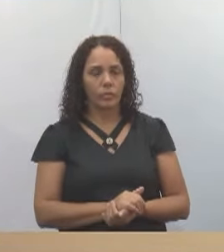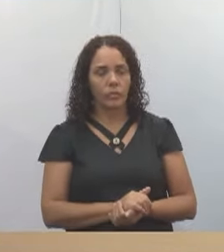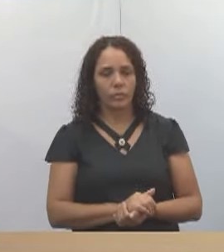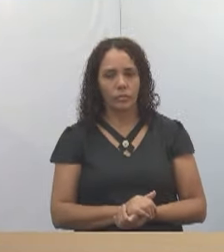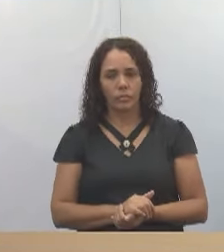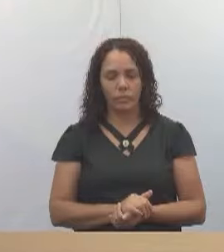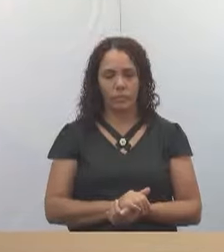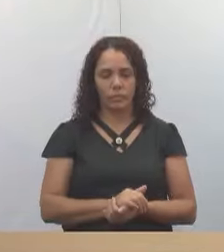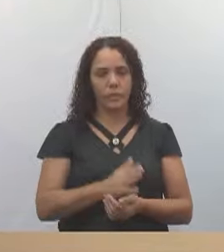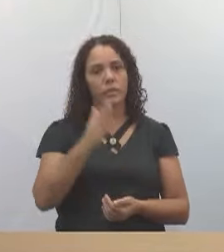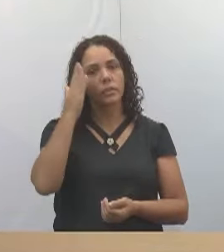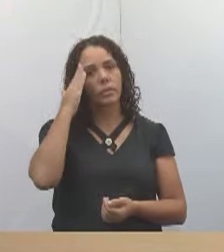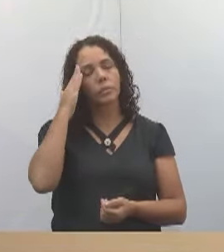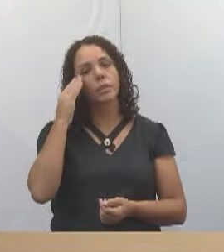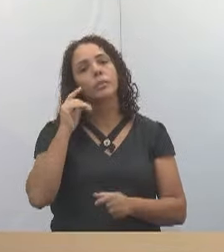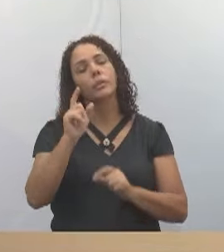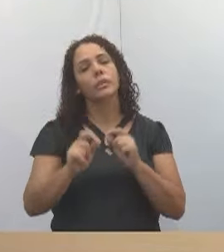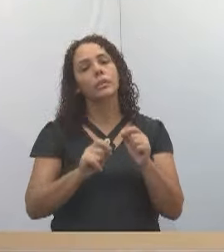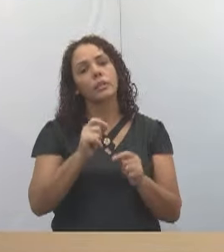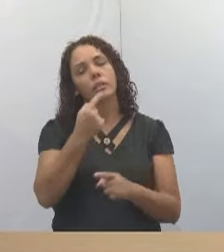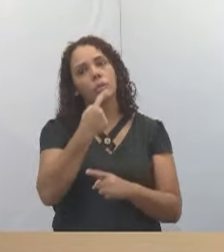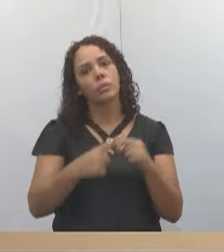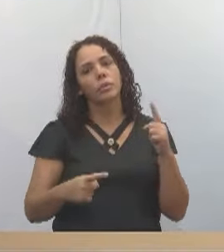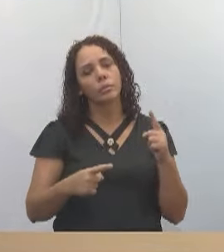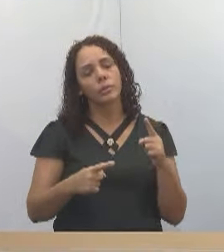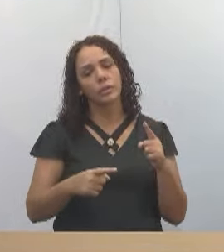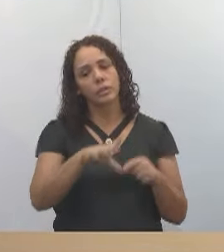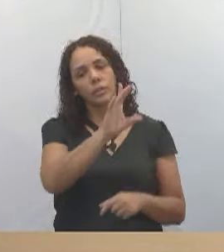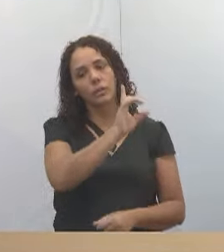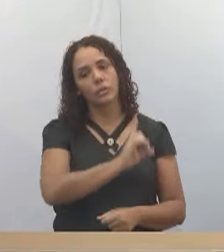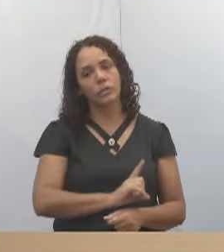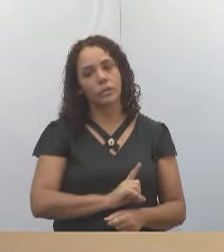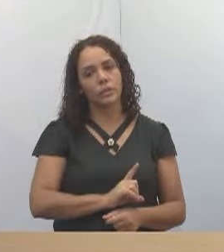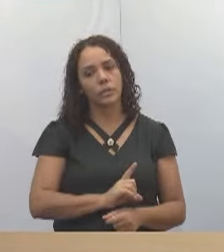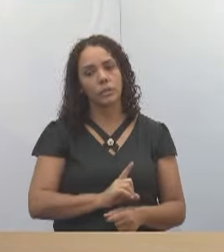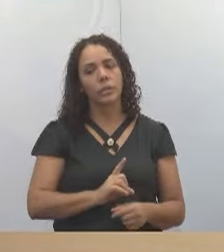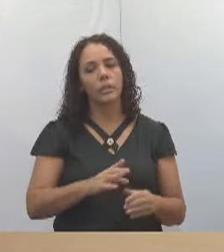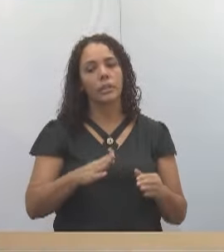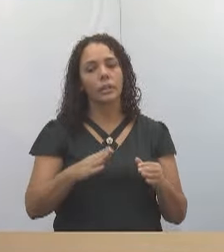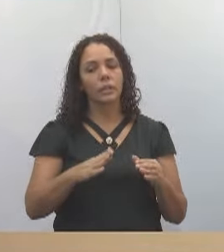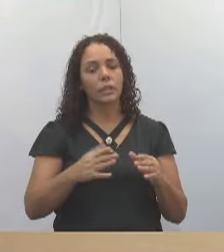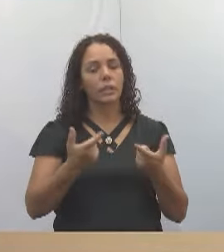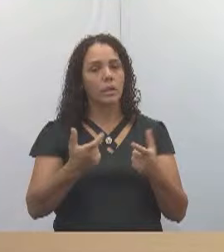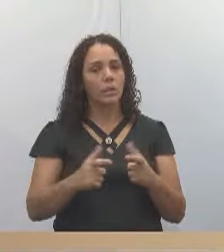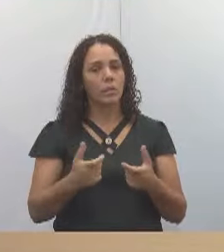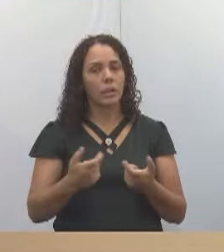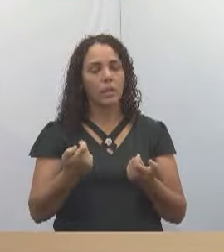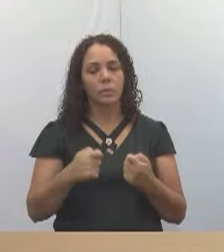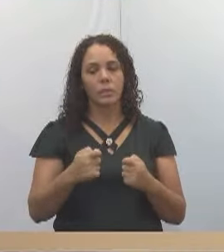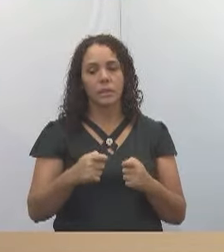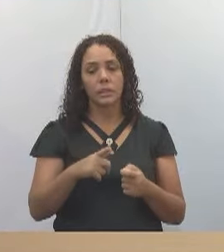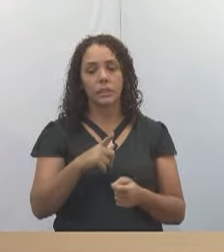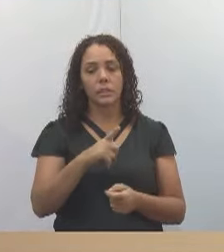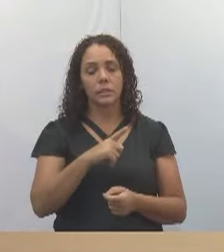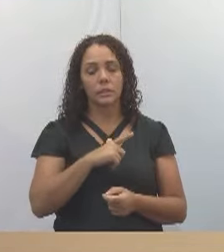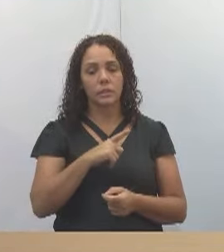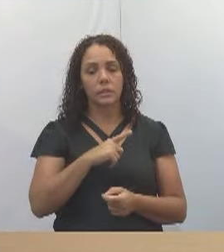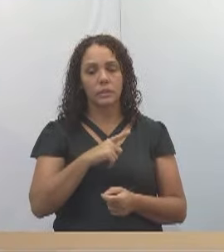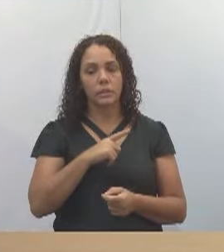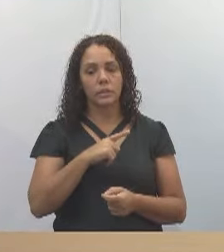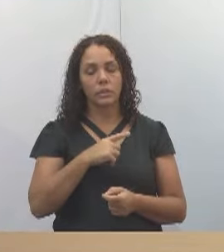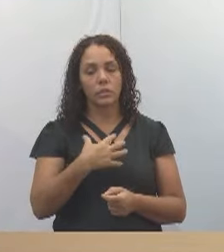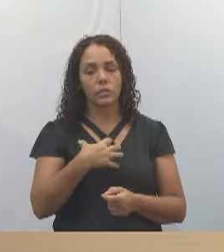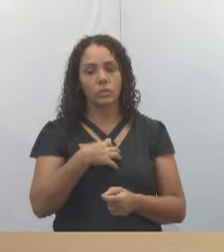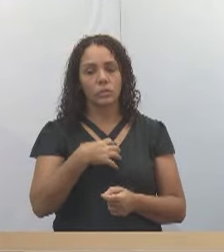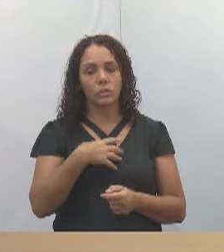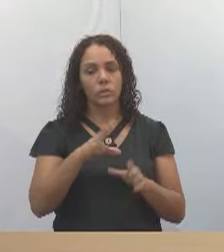É sabido que as restrições ao direito e à propriedade devem ser impostas de forma